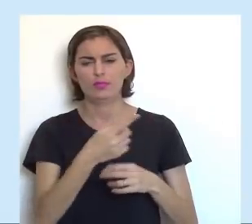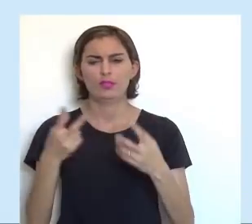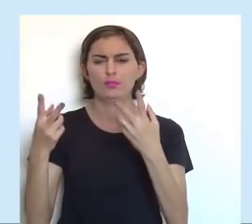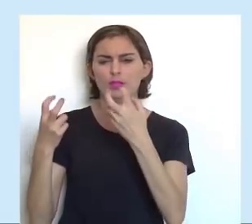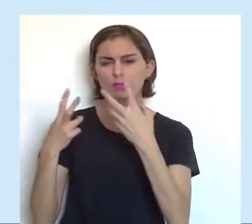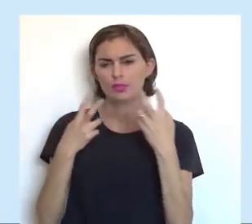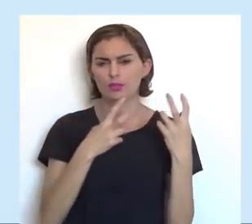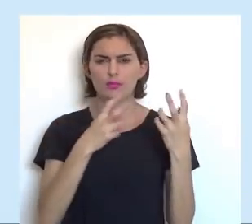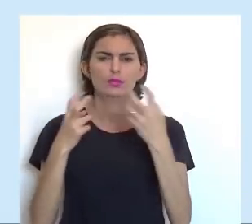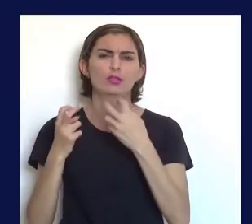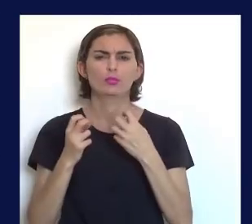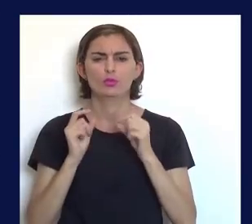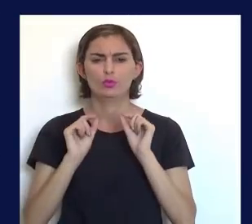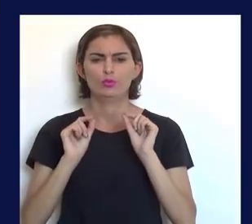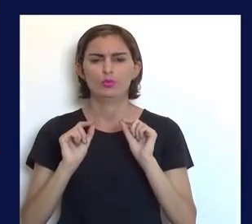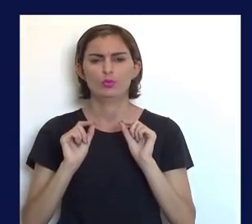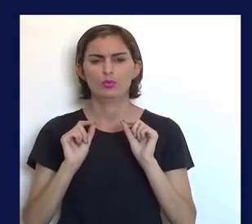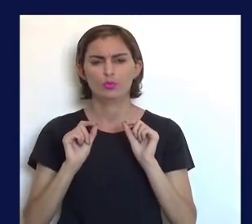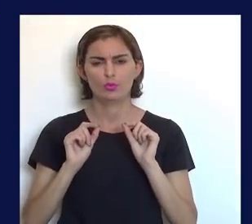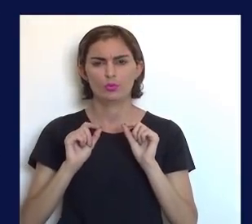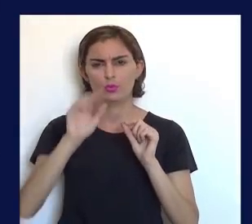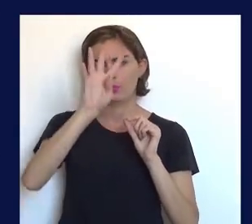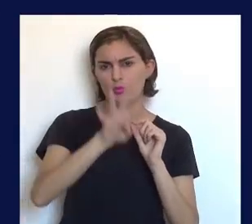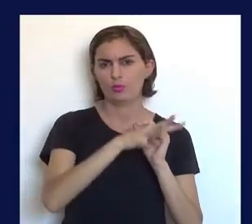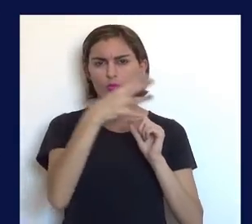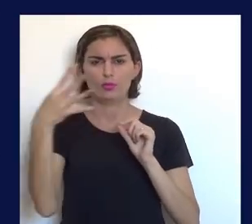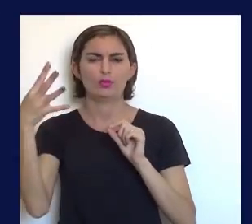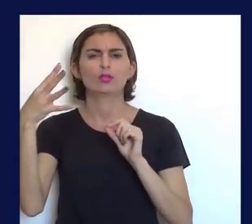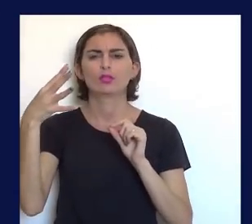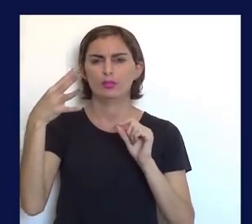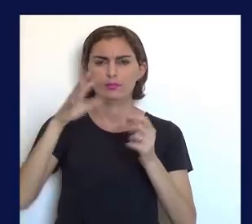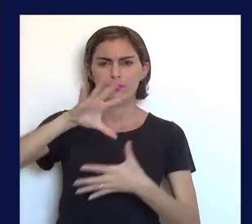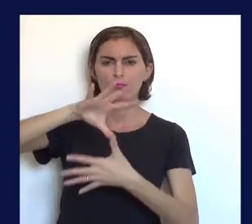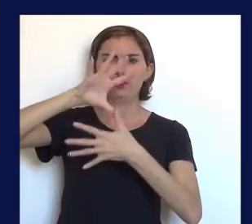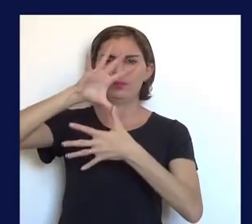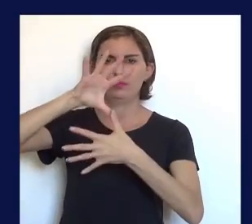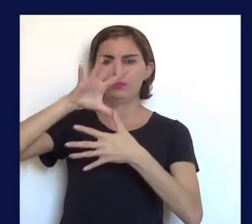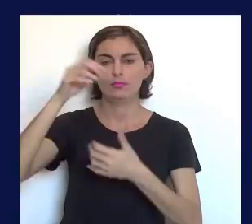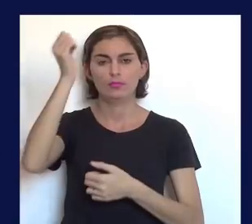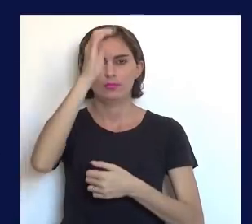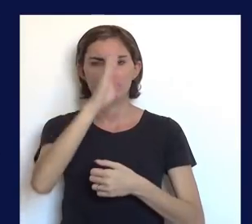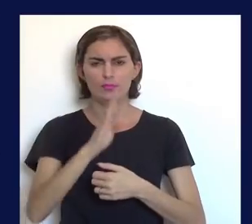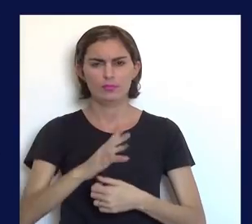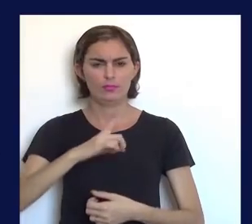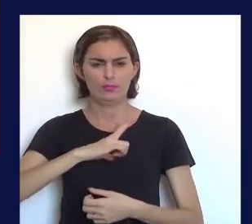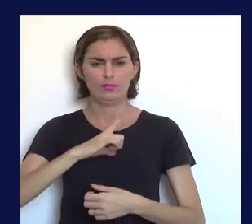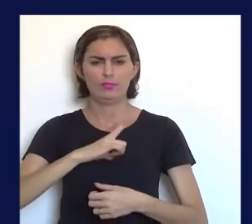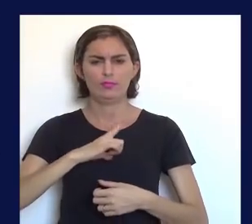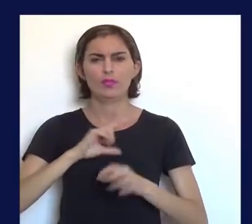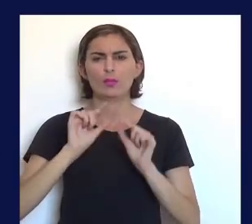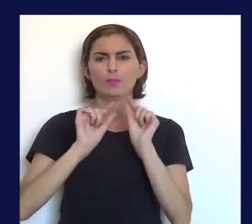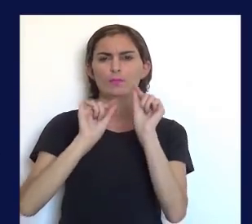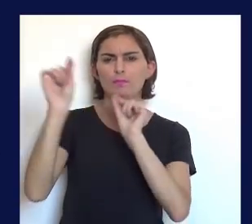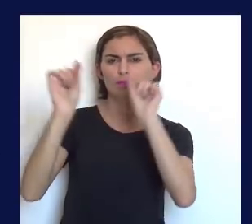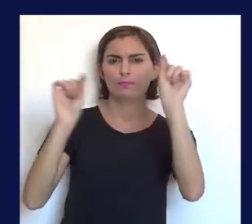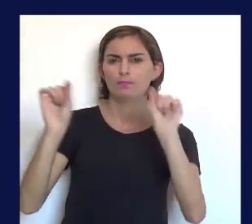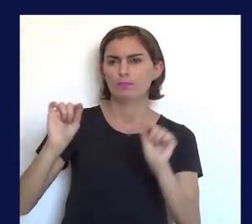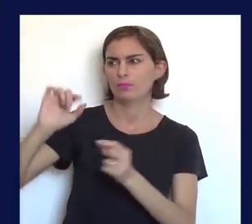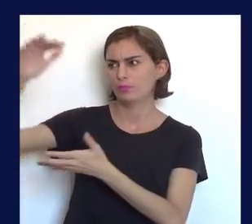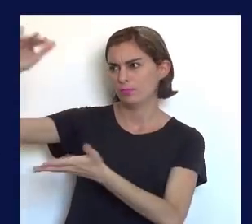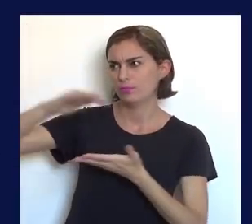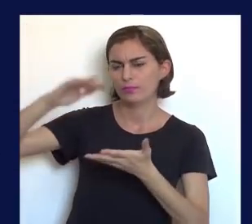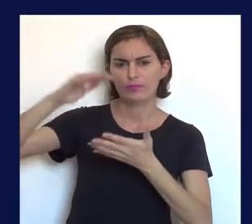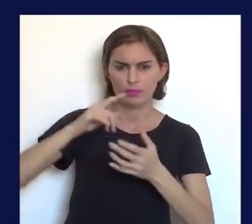nós percebemos o gráfico, o mapa do Brasil. Ele contém pontos de